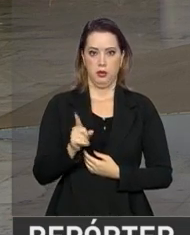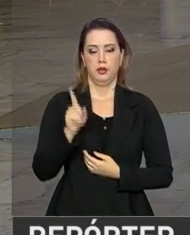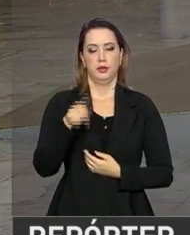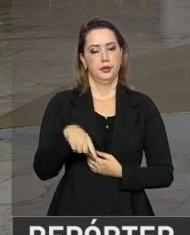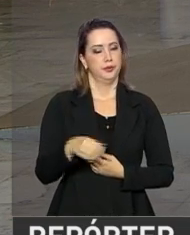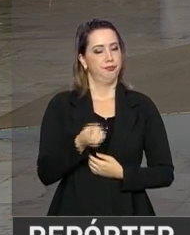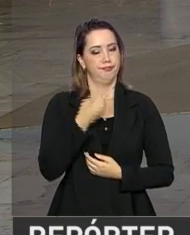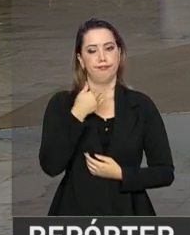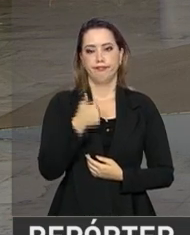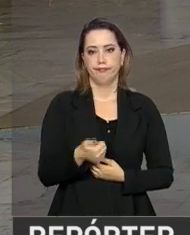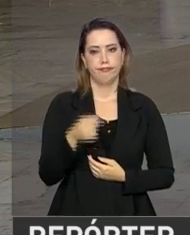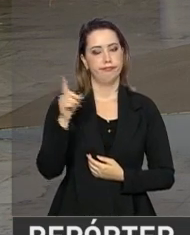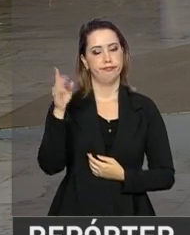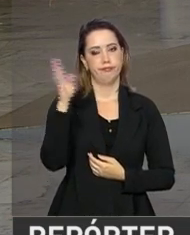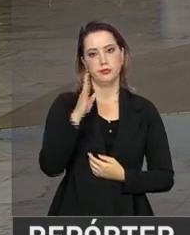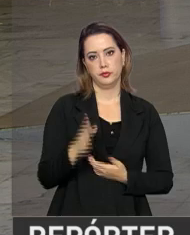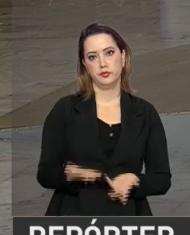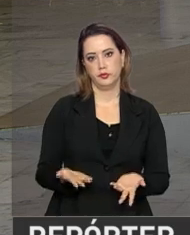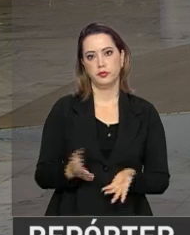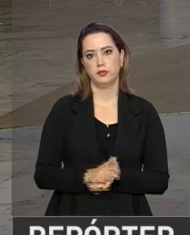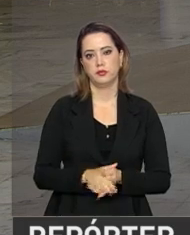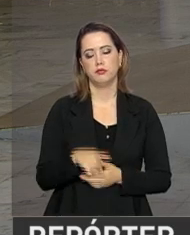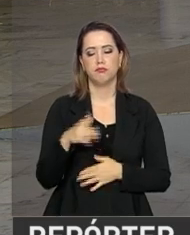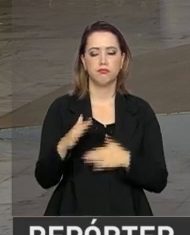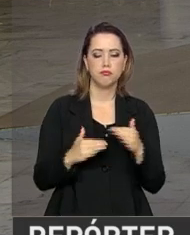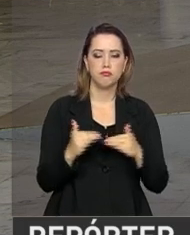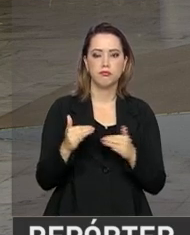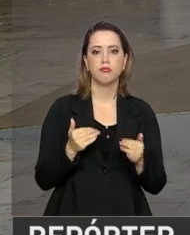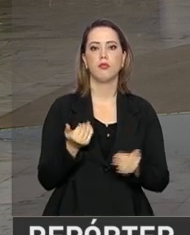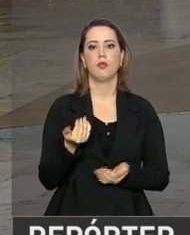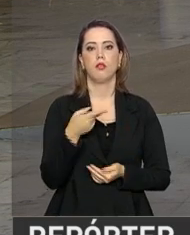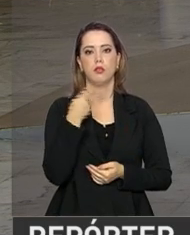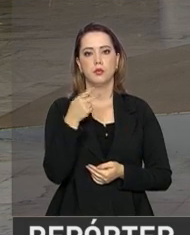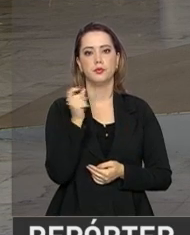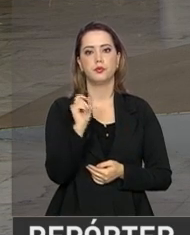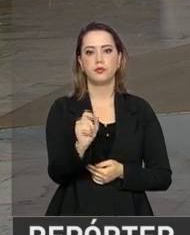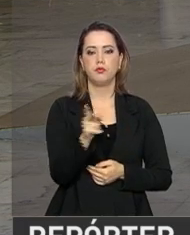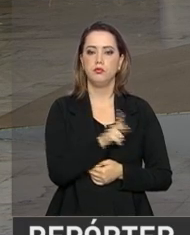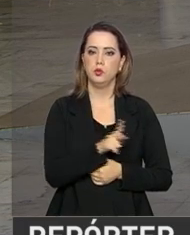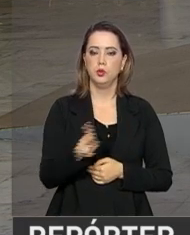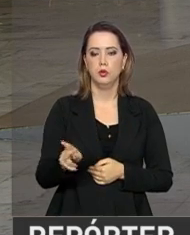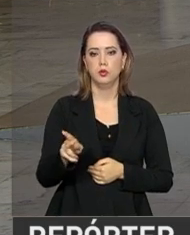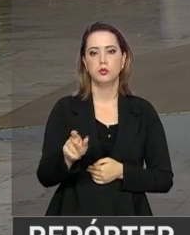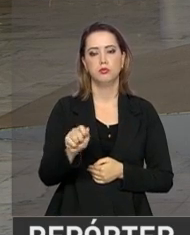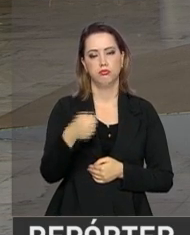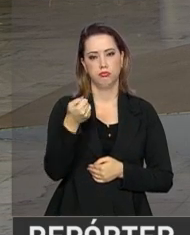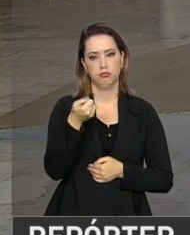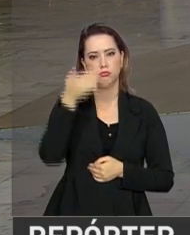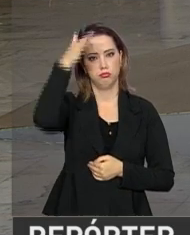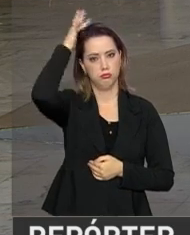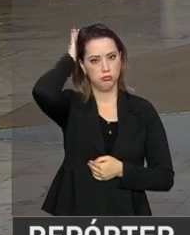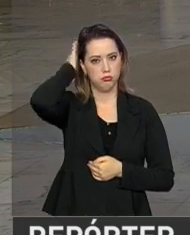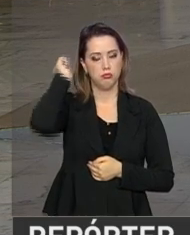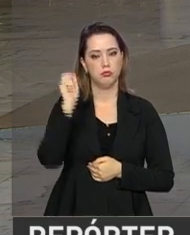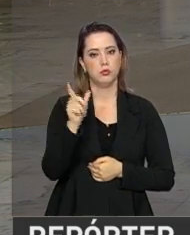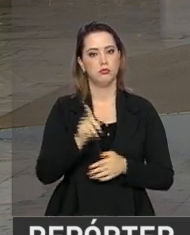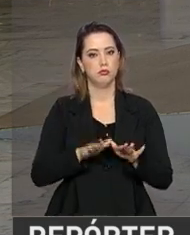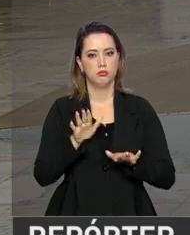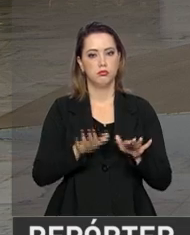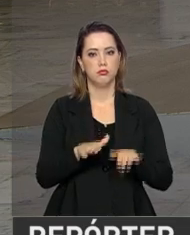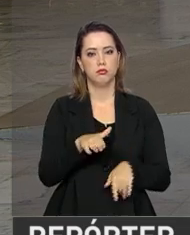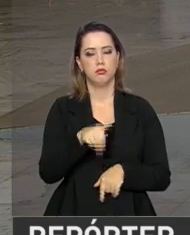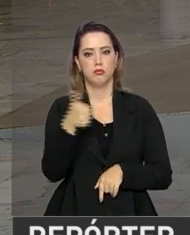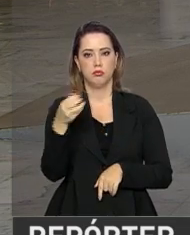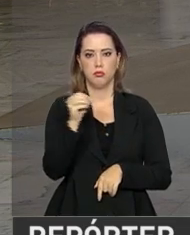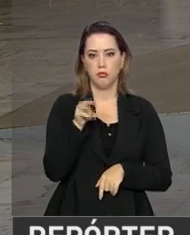interessante aí para o país foi mais ou menos nessa linha aí esse anunciamento do presidente em exercício Michel tem que durou cerca de 10 minutos